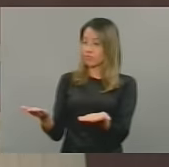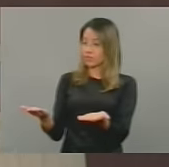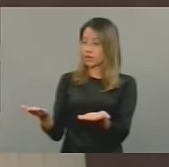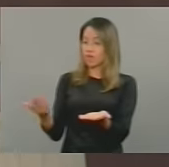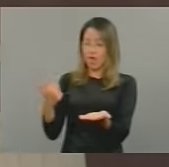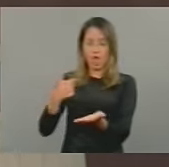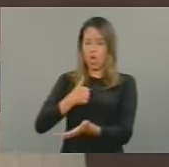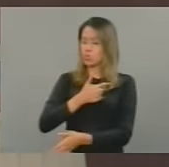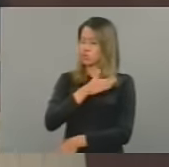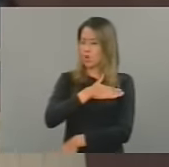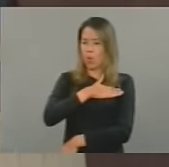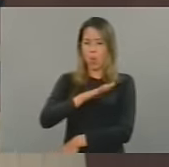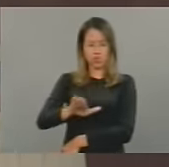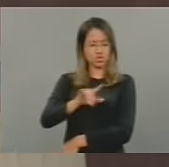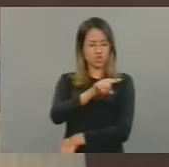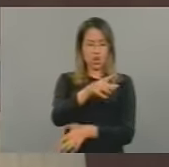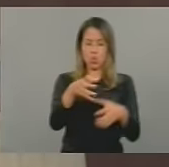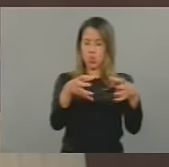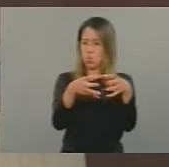solidariedade,